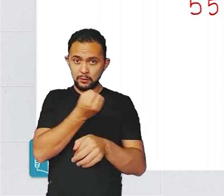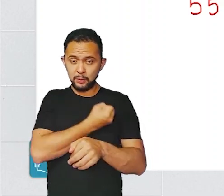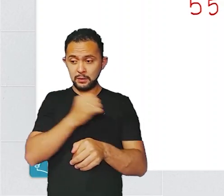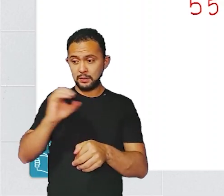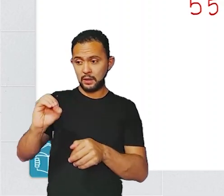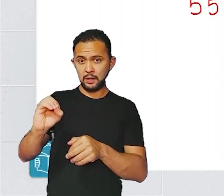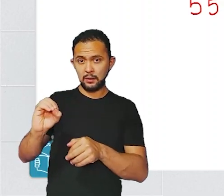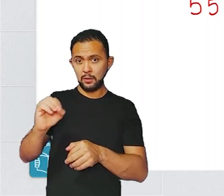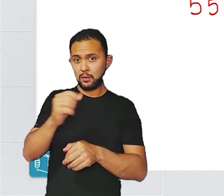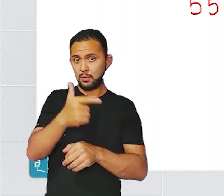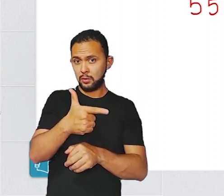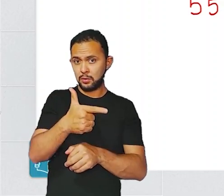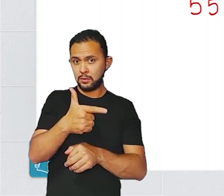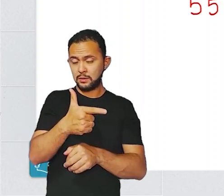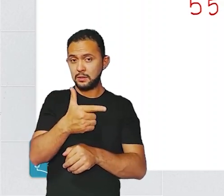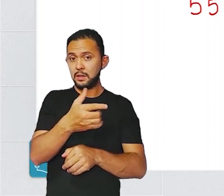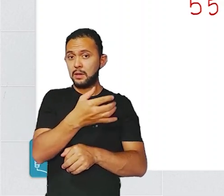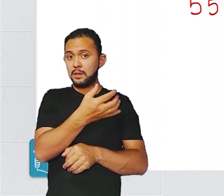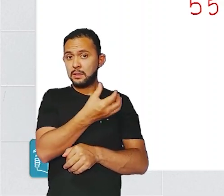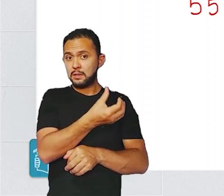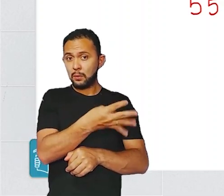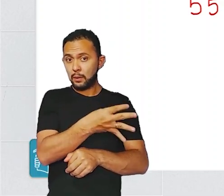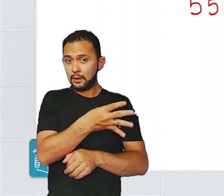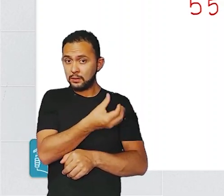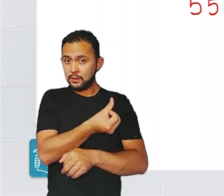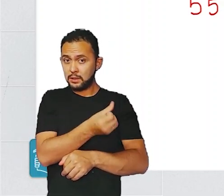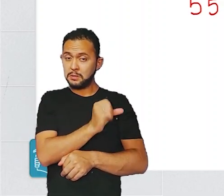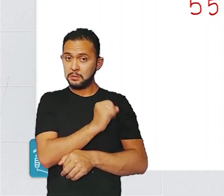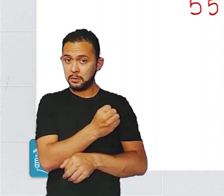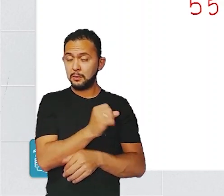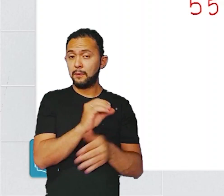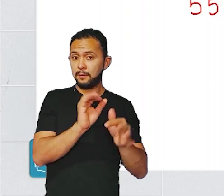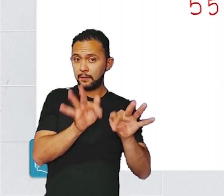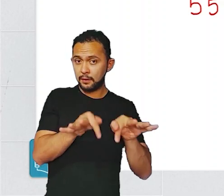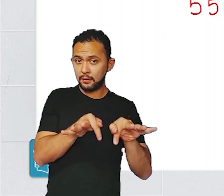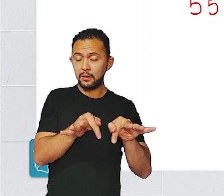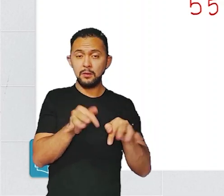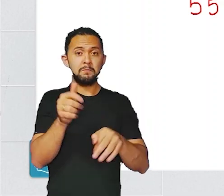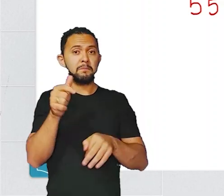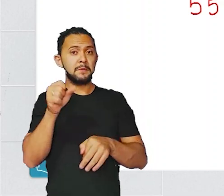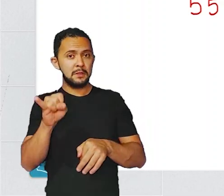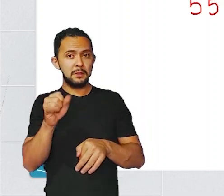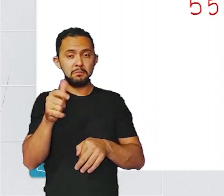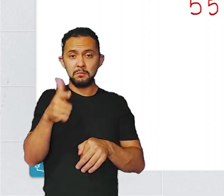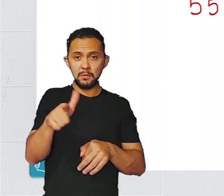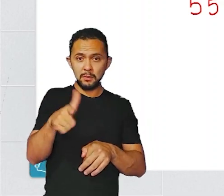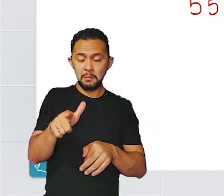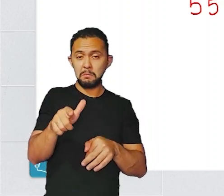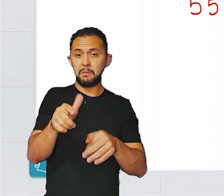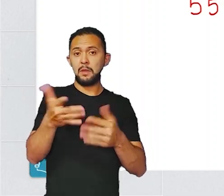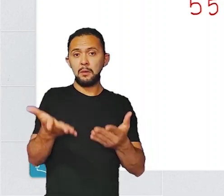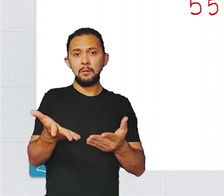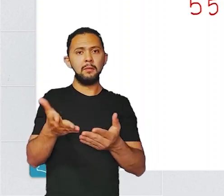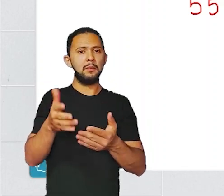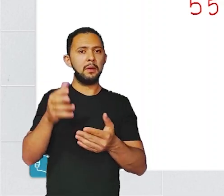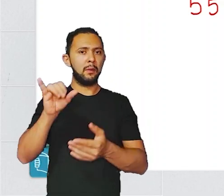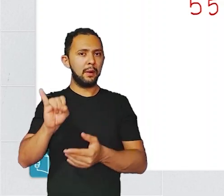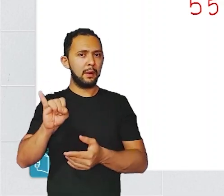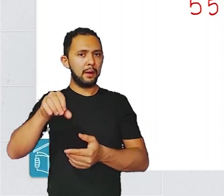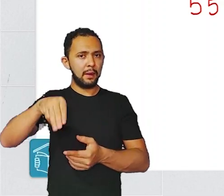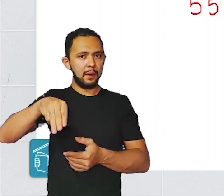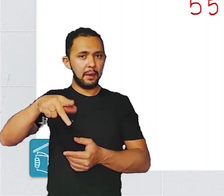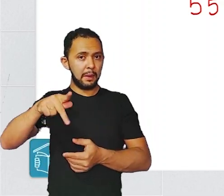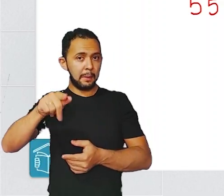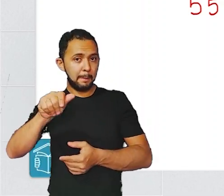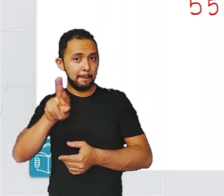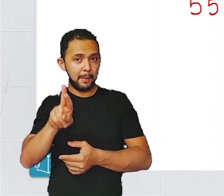em 6 ou em 8. Tá bom? Se não terminou em nenhum desses números, significa que é um número ímpar. Show de bola?